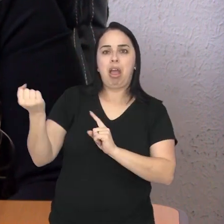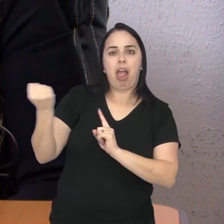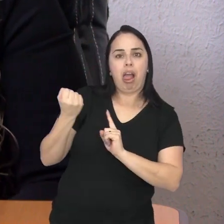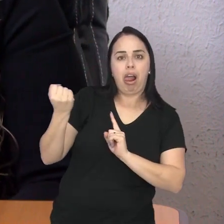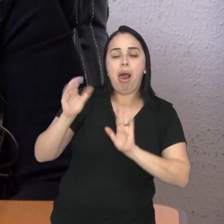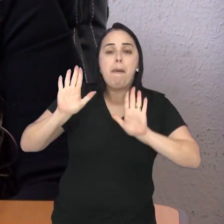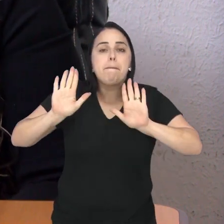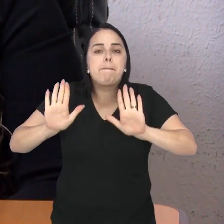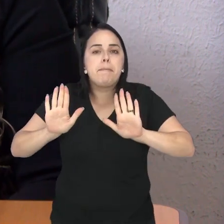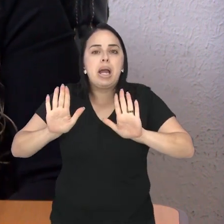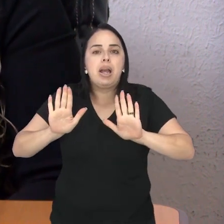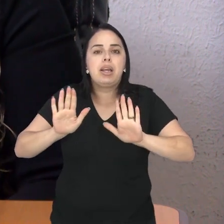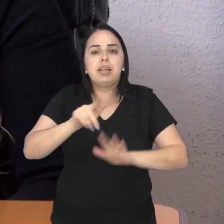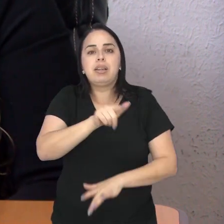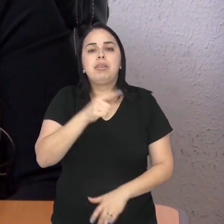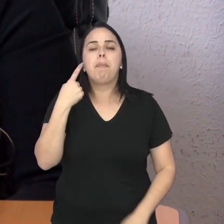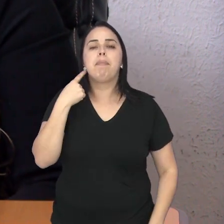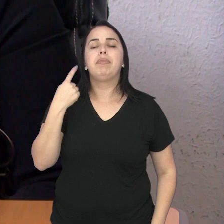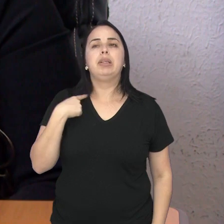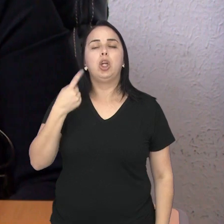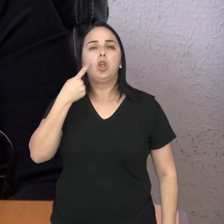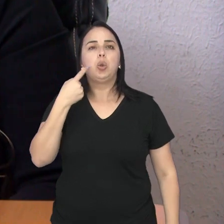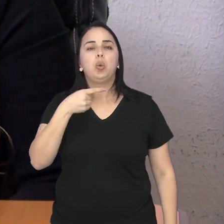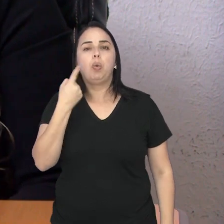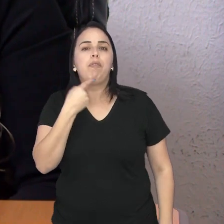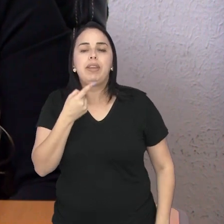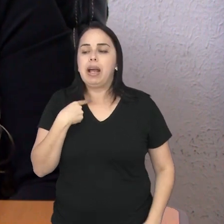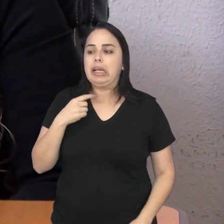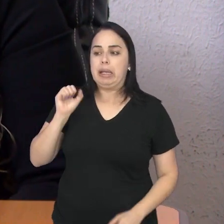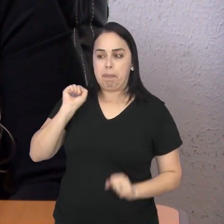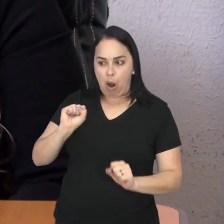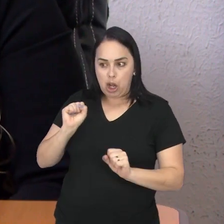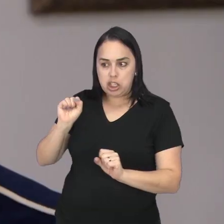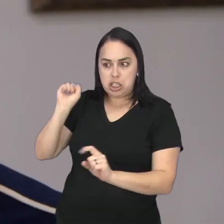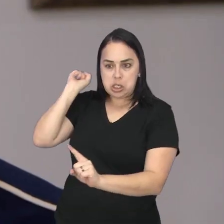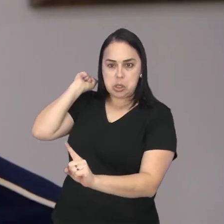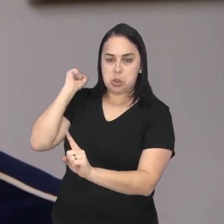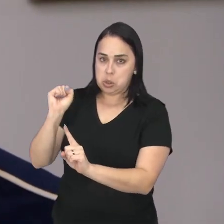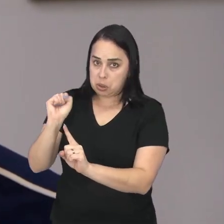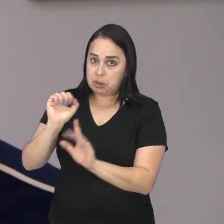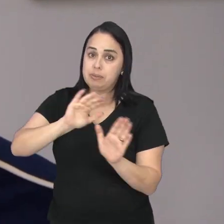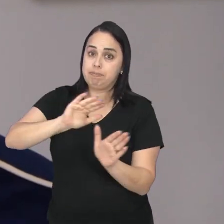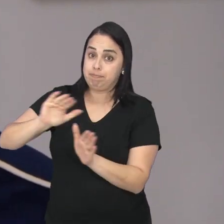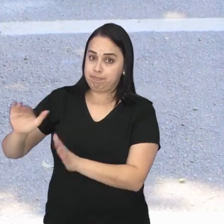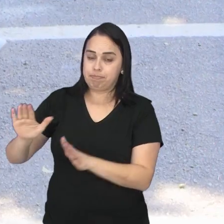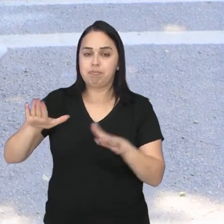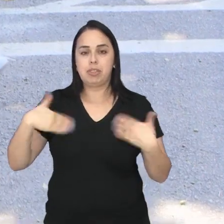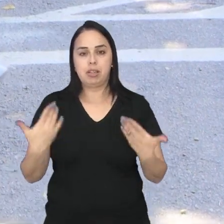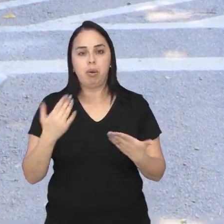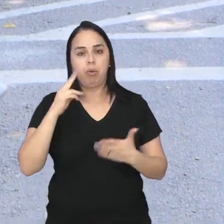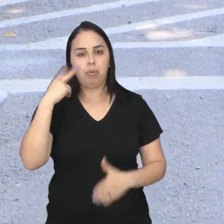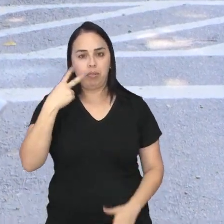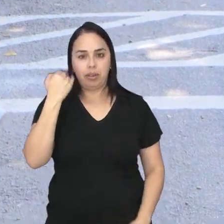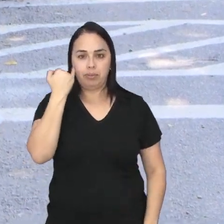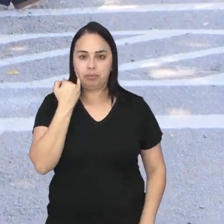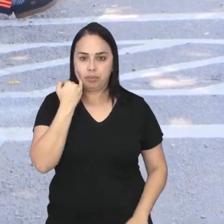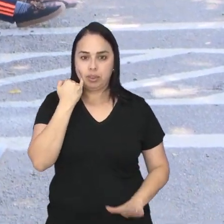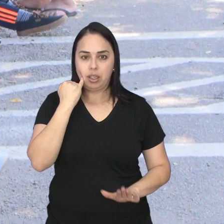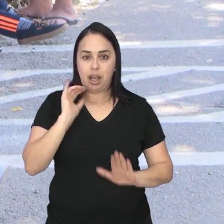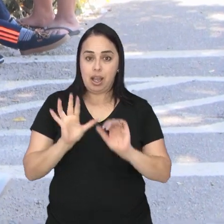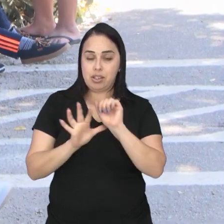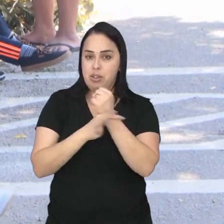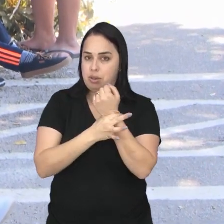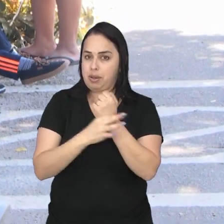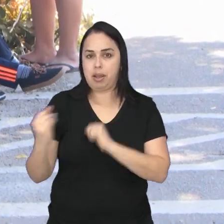agredido mas os pais nunca se perguntam se o filho pode ser o agressor e como aponta o vereador Zé Luiz a segurança das crianças